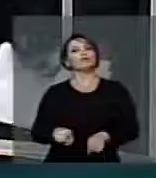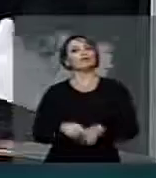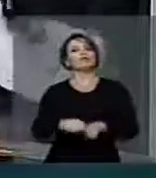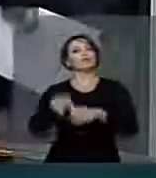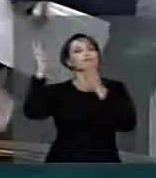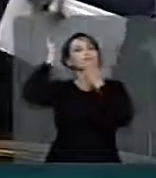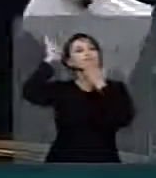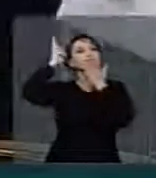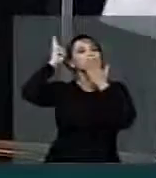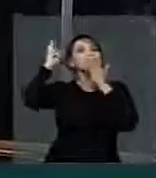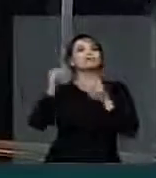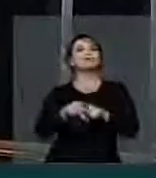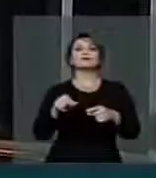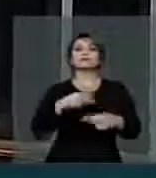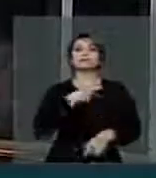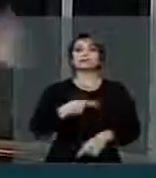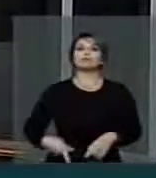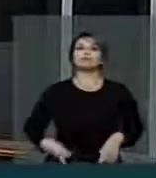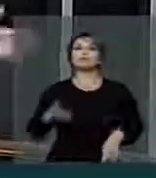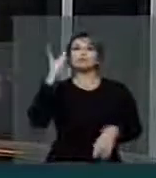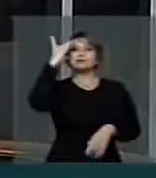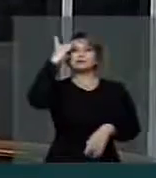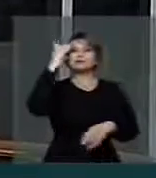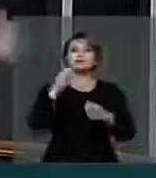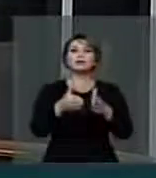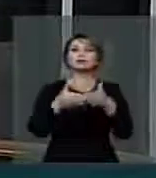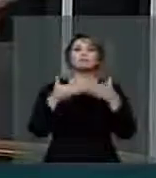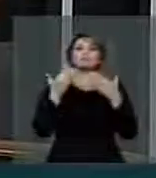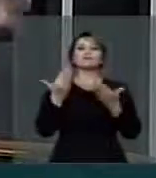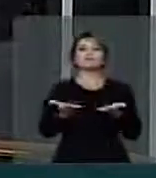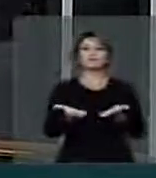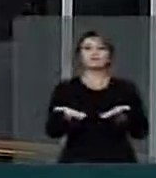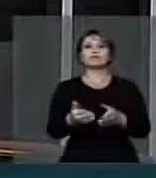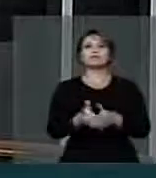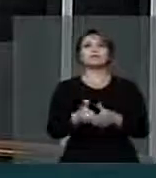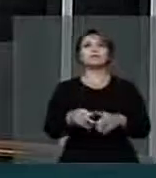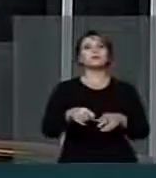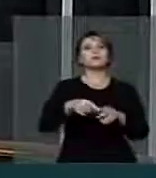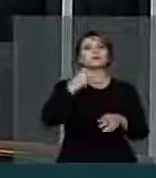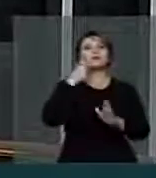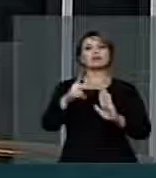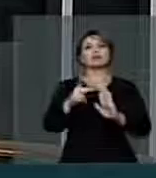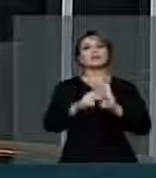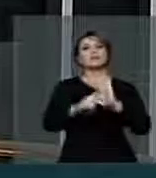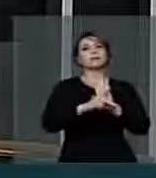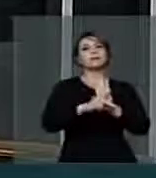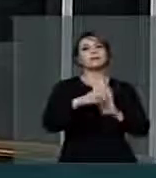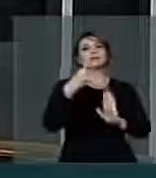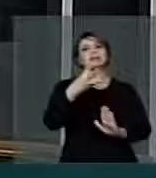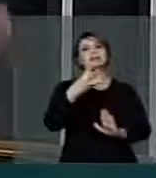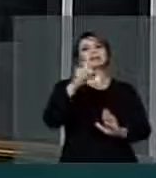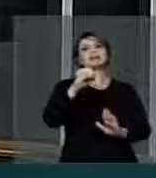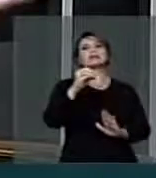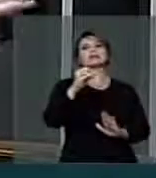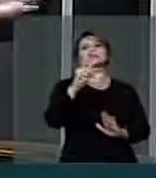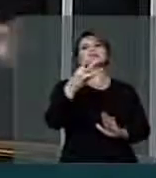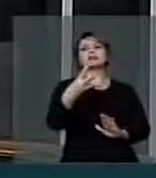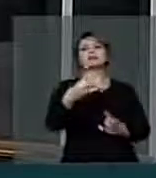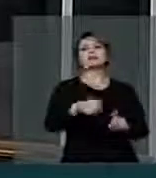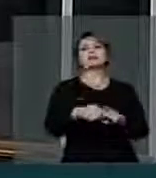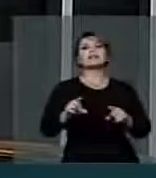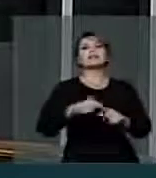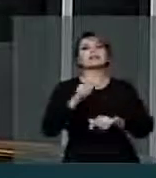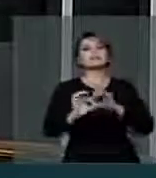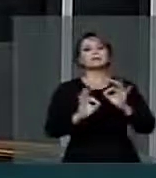como indígena. A presidenta Dilma, pelo amor de Deus, mande suspender a portaria 303, acelere